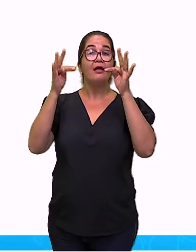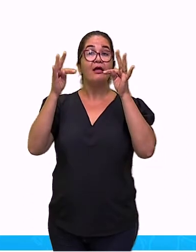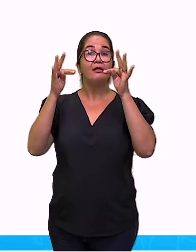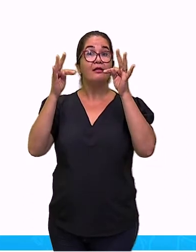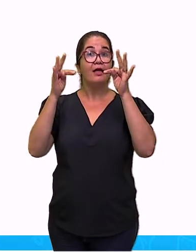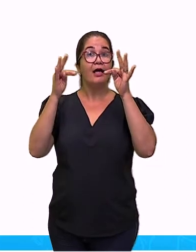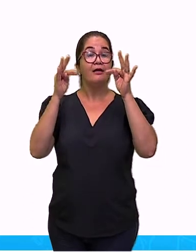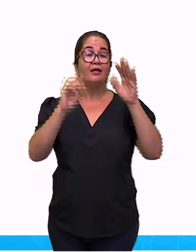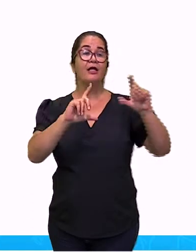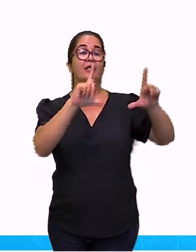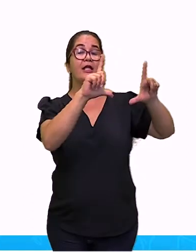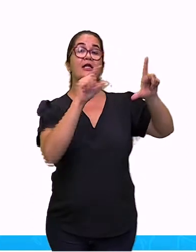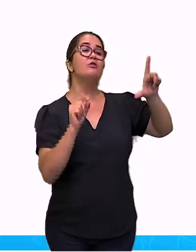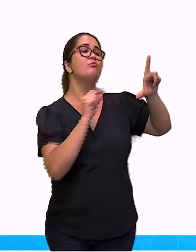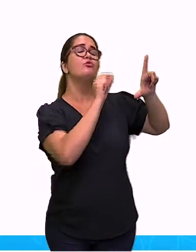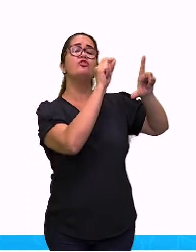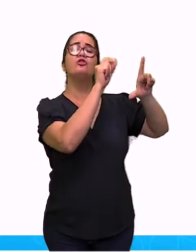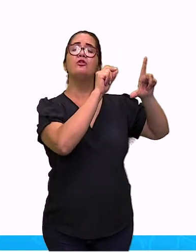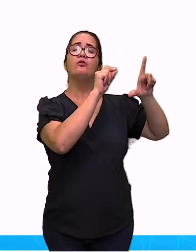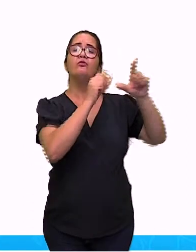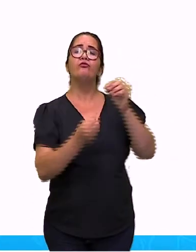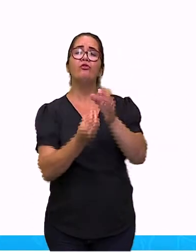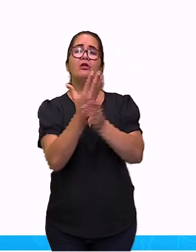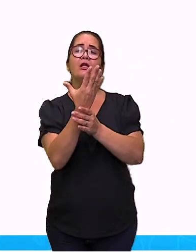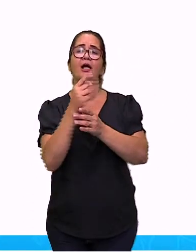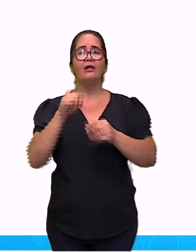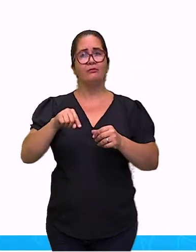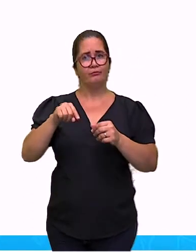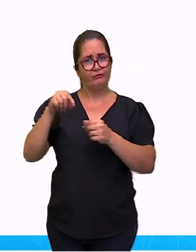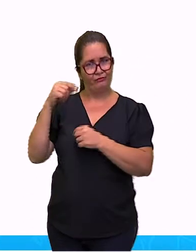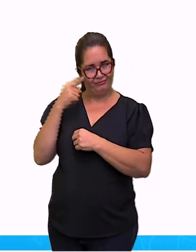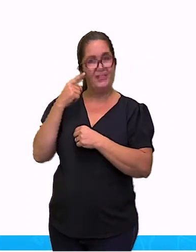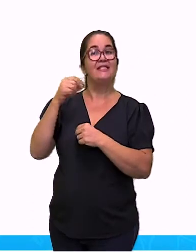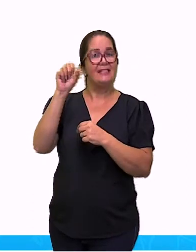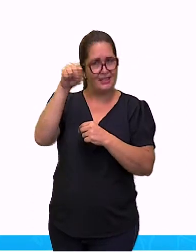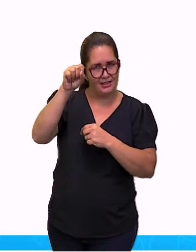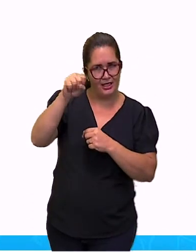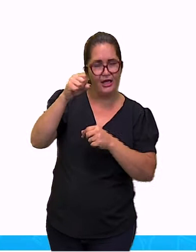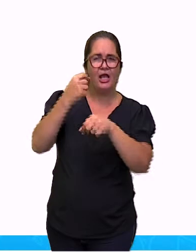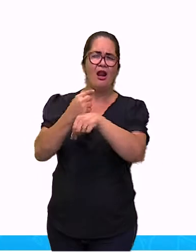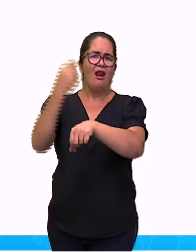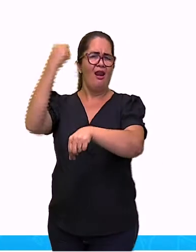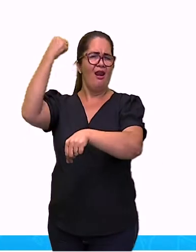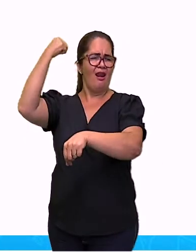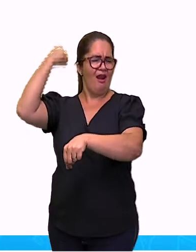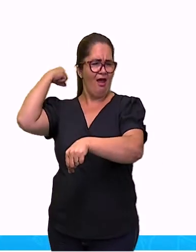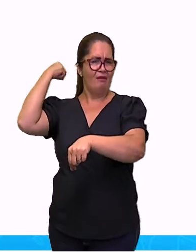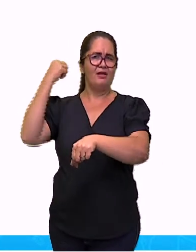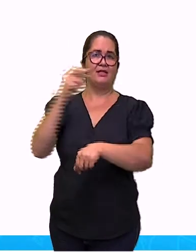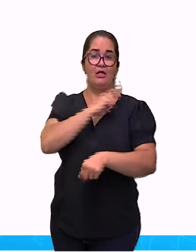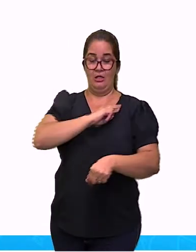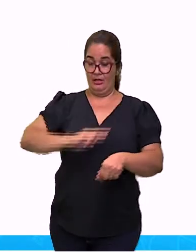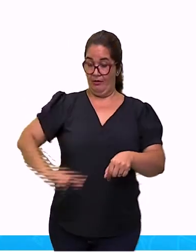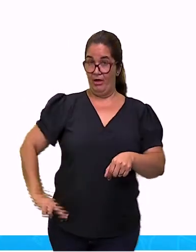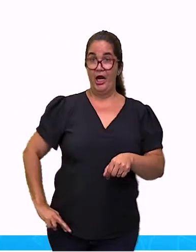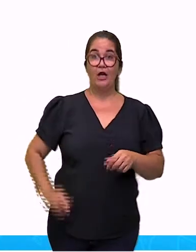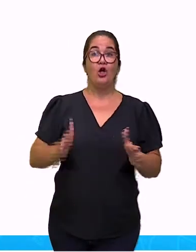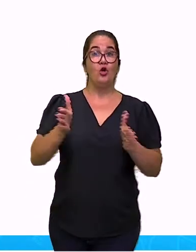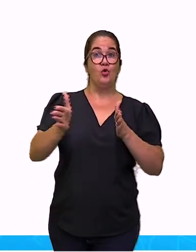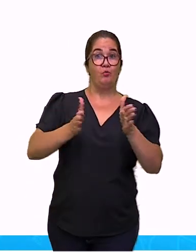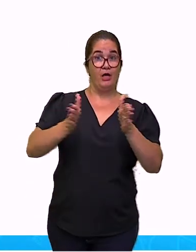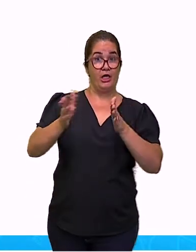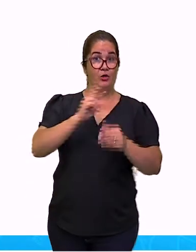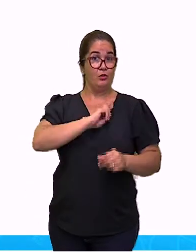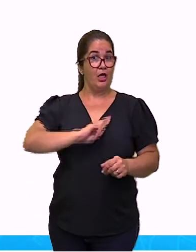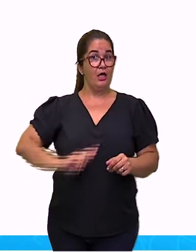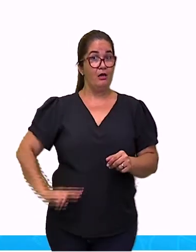ser empregada lá na Primeira República, período da história brasileira, marcada pelo fim da monarquia.